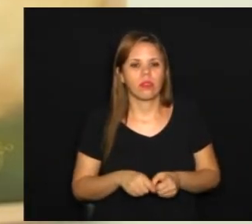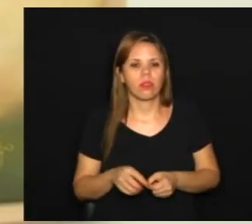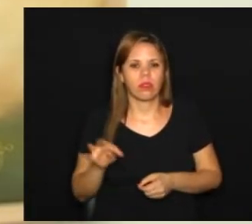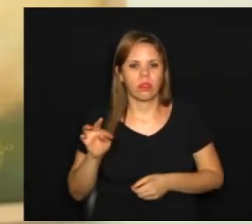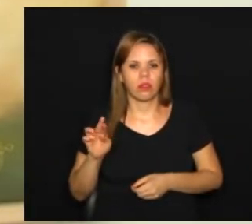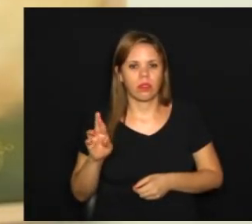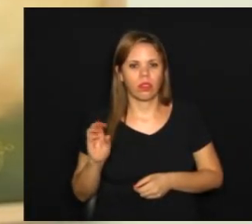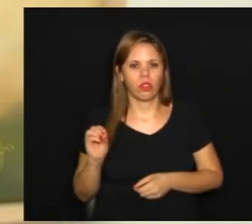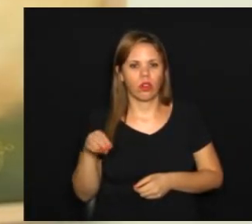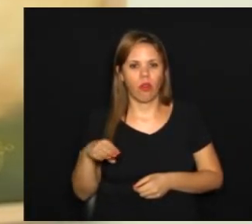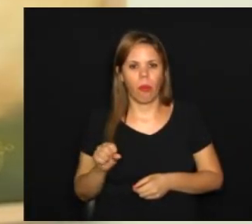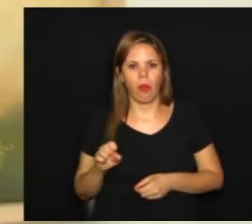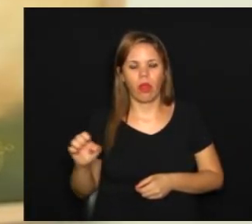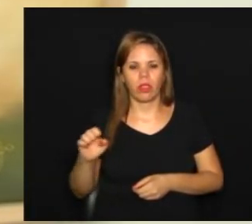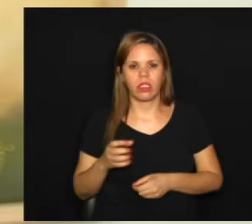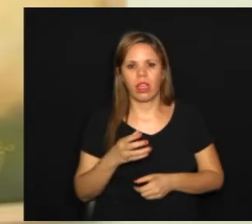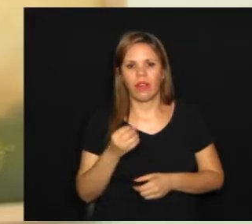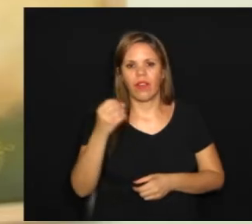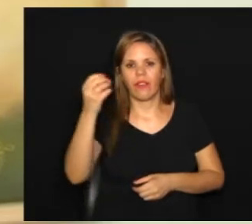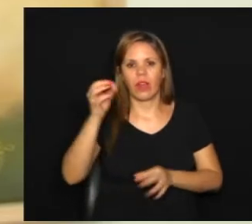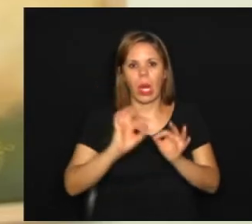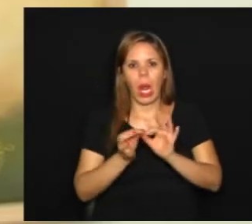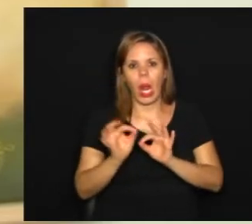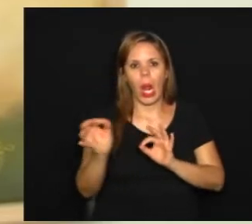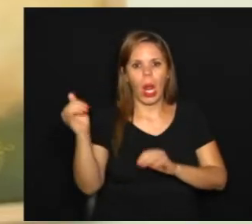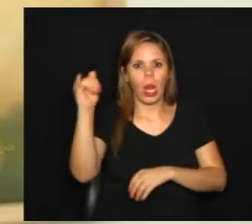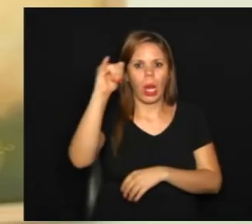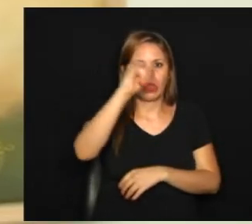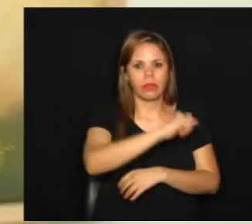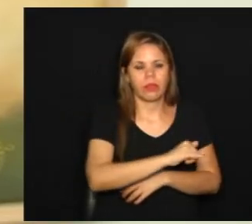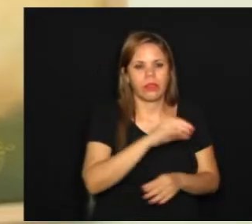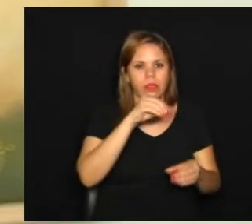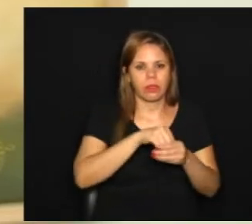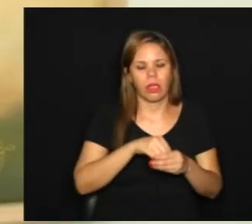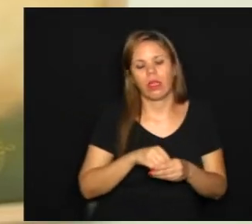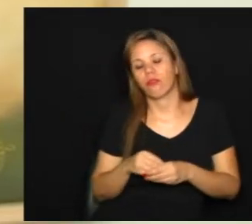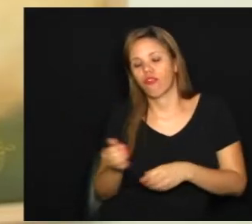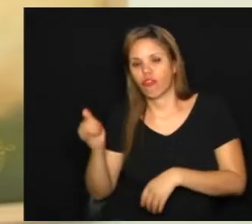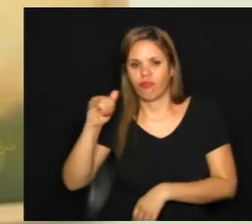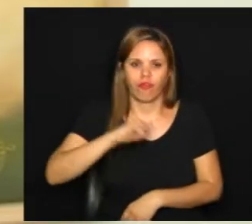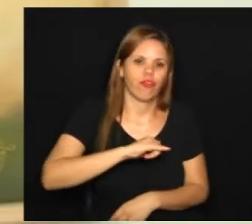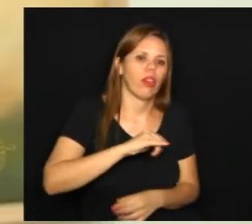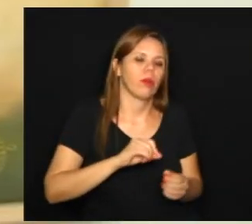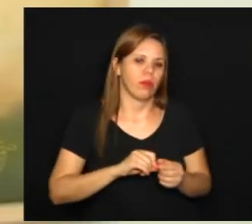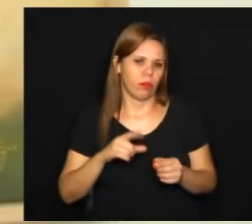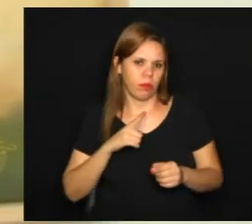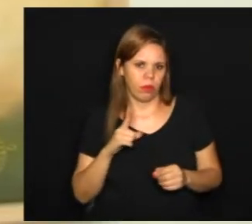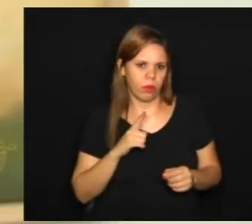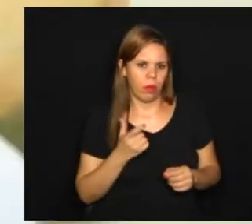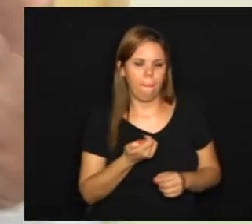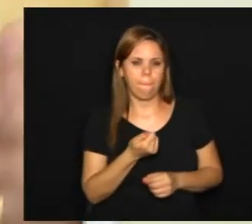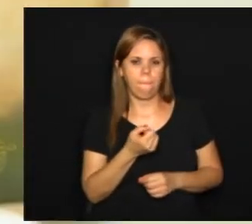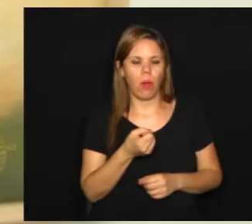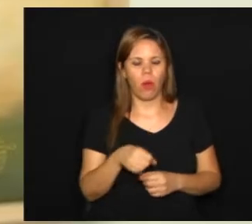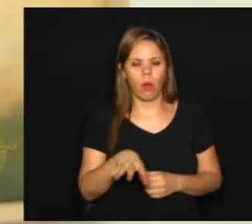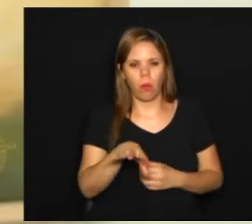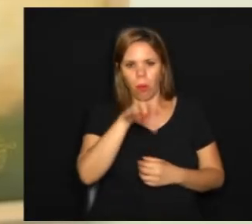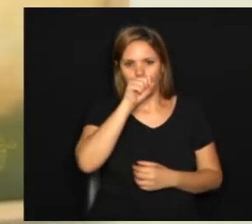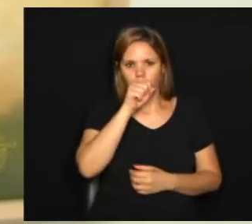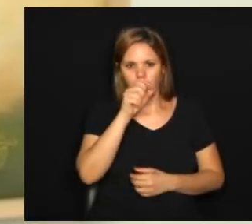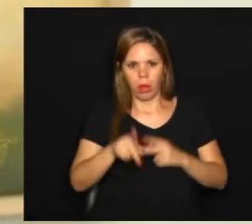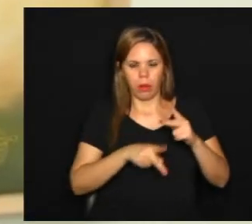por exemplo, cirurgia de quadril, de joelho, cirurgias bariátricas, cirurgias plásticas, que a gente vê muito. Outra